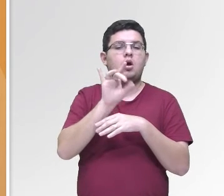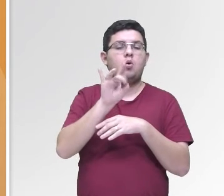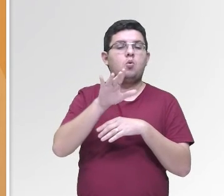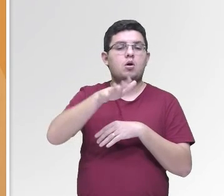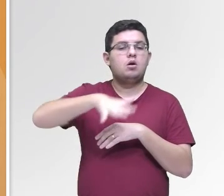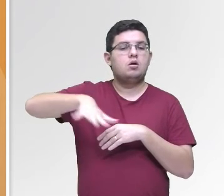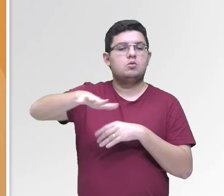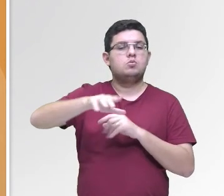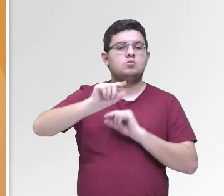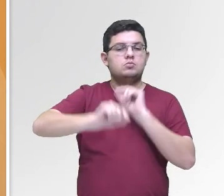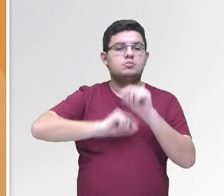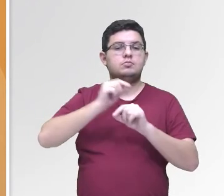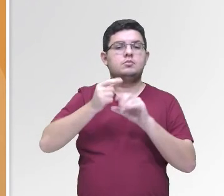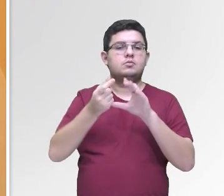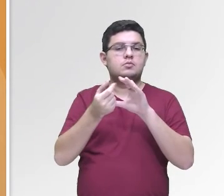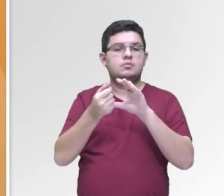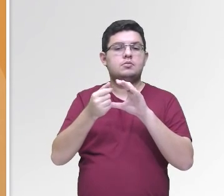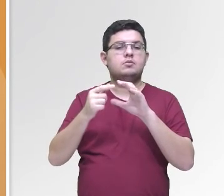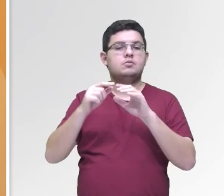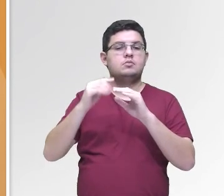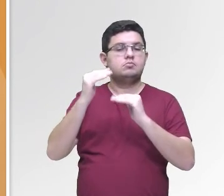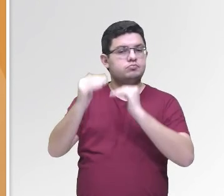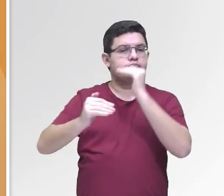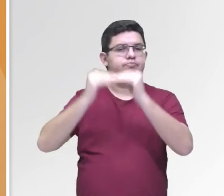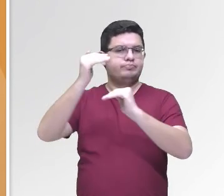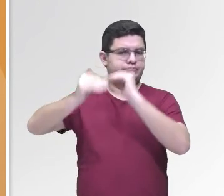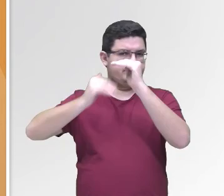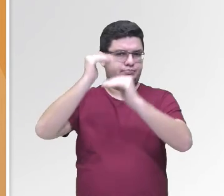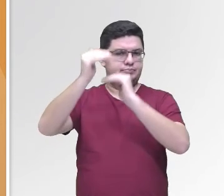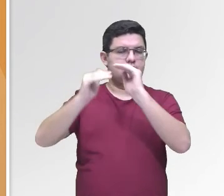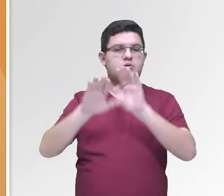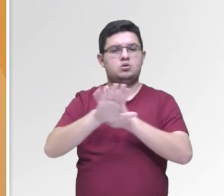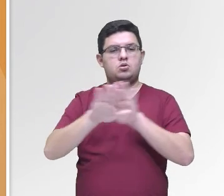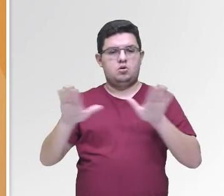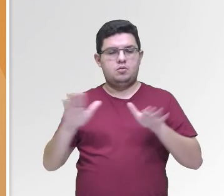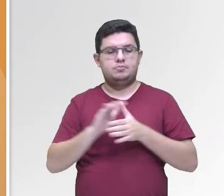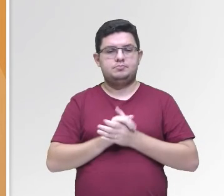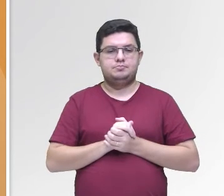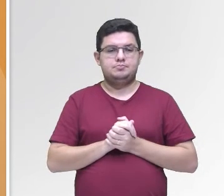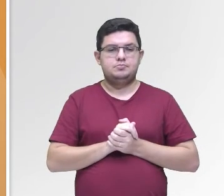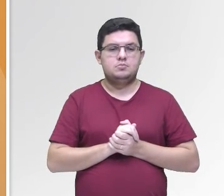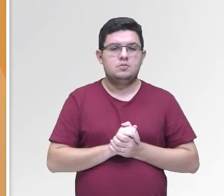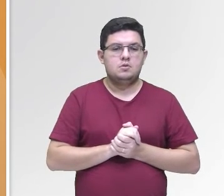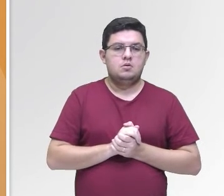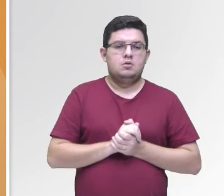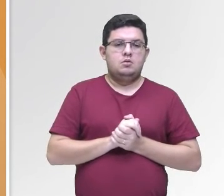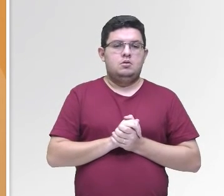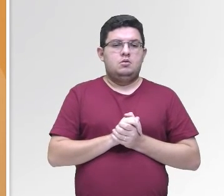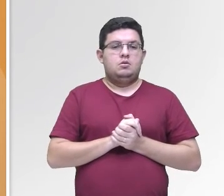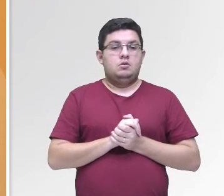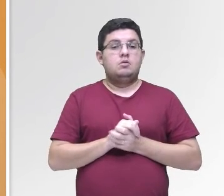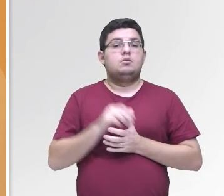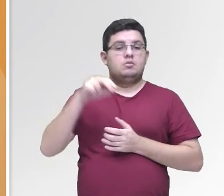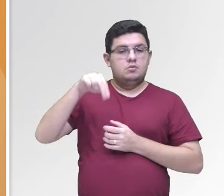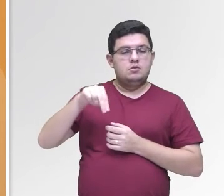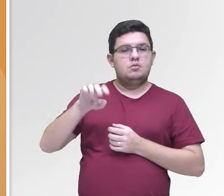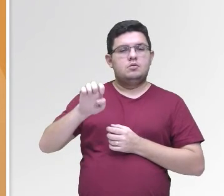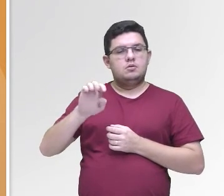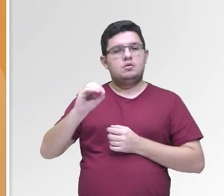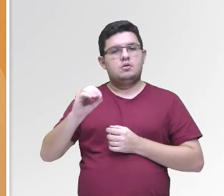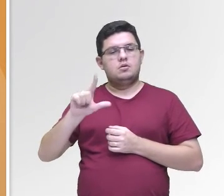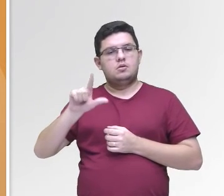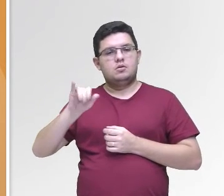essa questão do capitalismo pudesse ocorrer, tá? Então, no neoliberalismo, nós temos aí o